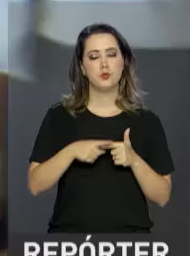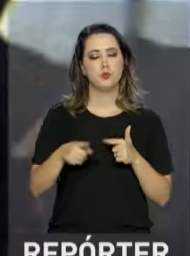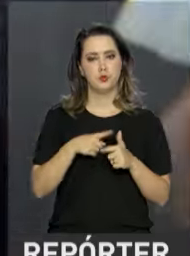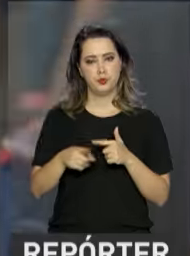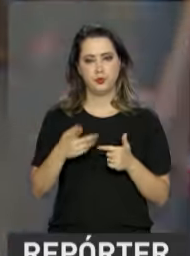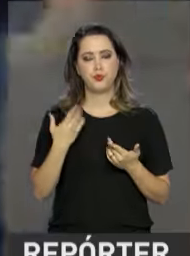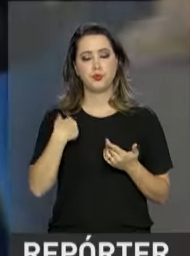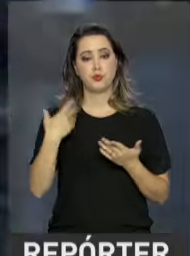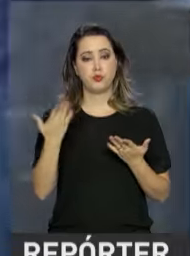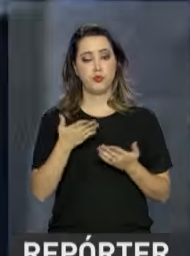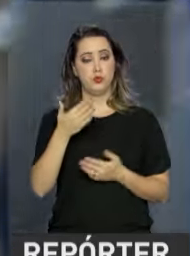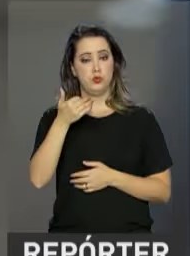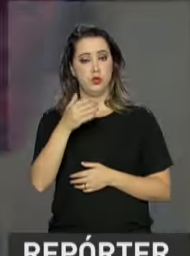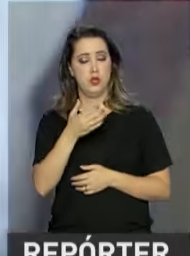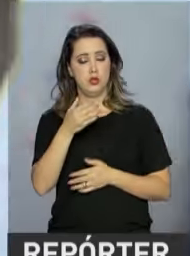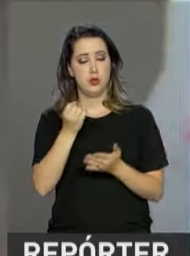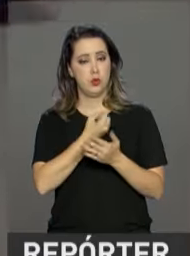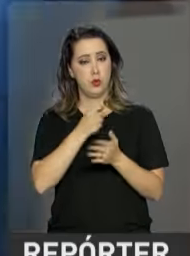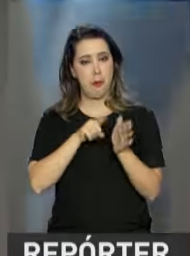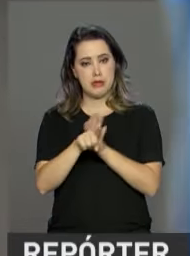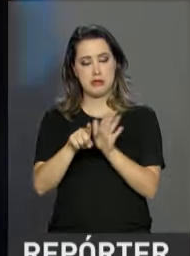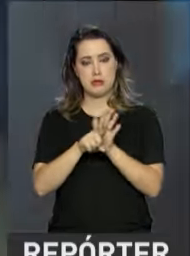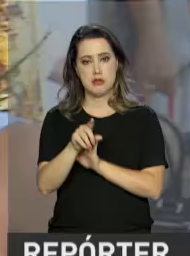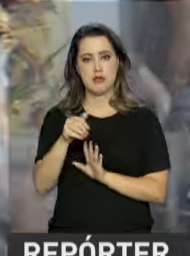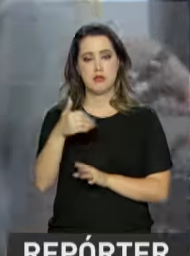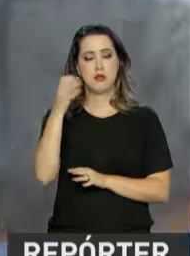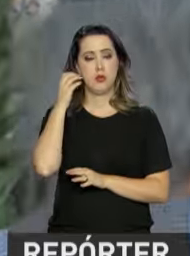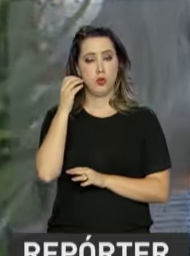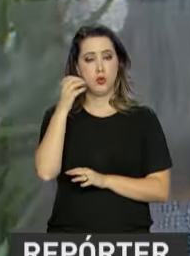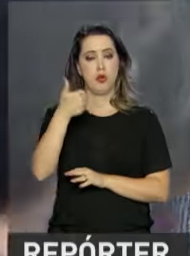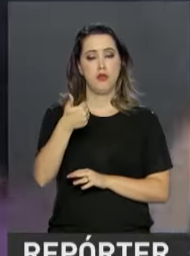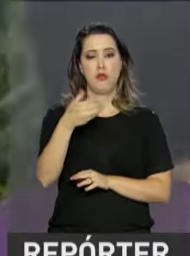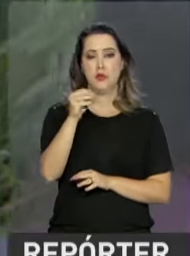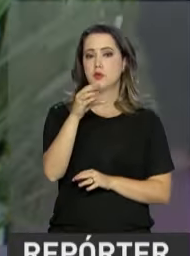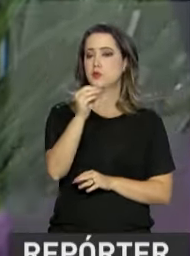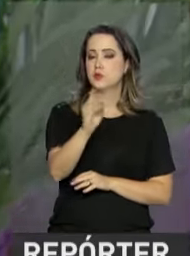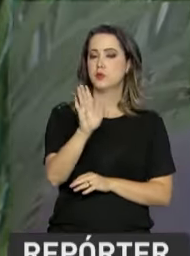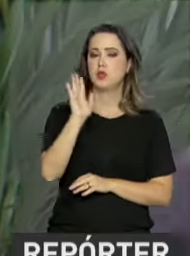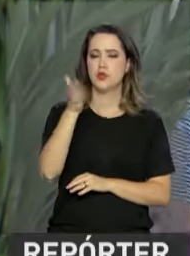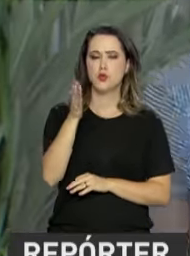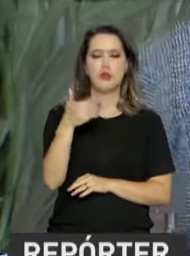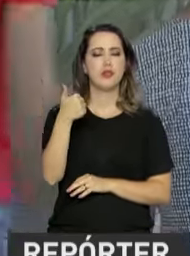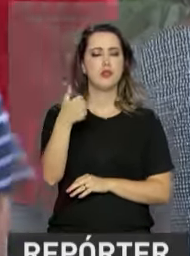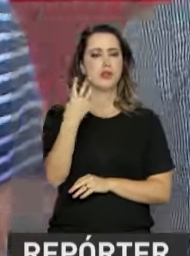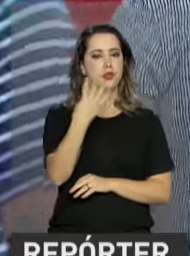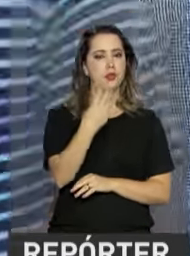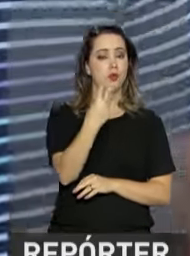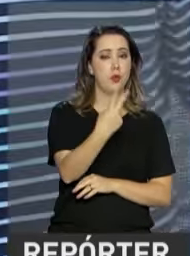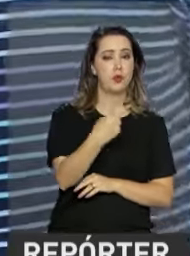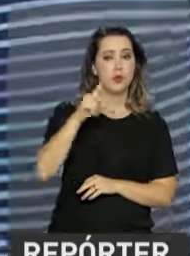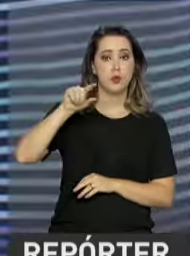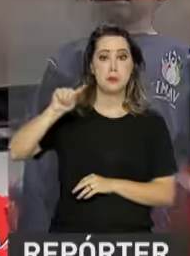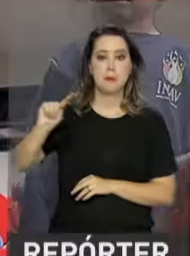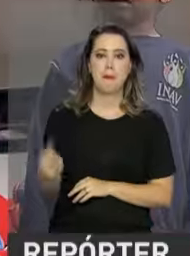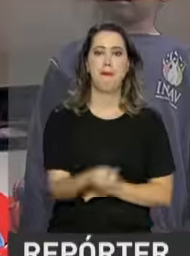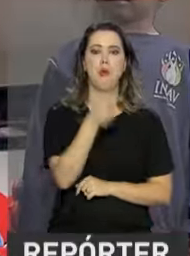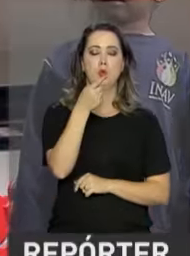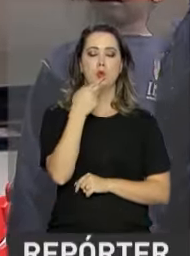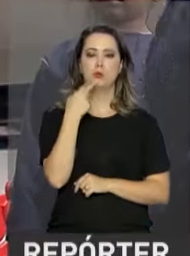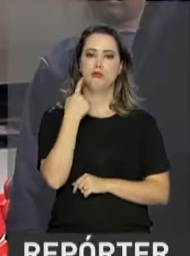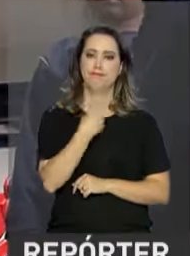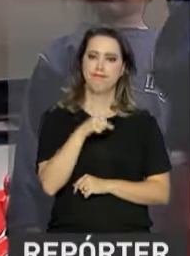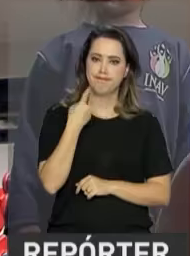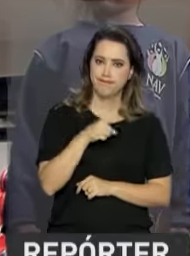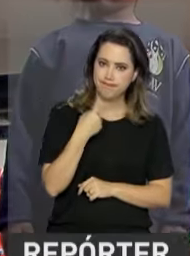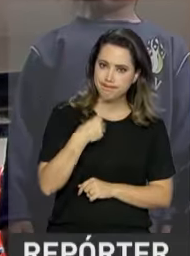100 do Ministério dos Direitos Humanos. No ano passado, foram registradas mais de 142 mil denúncias, uma média